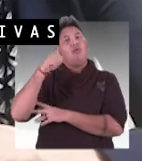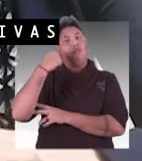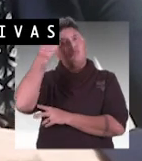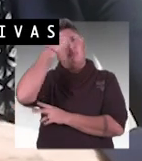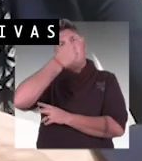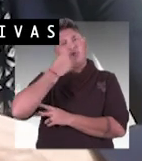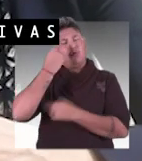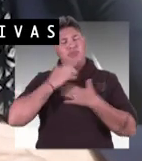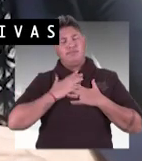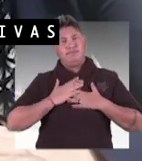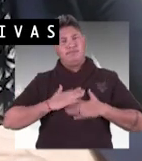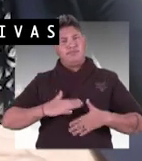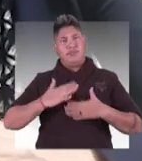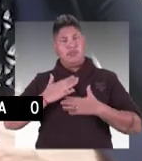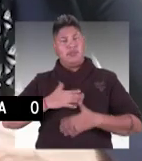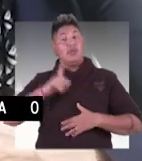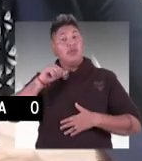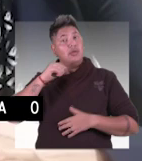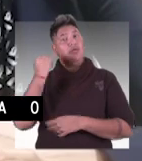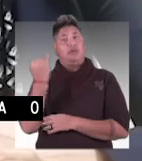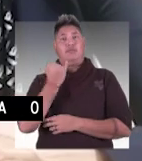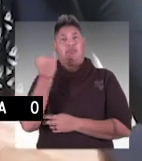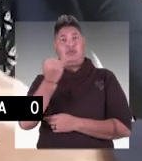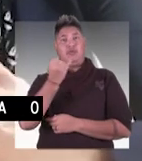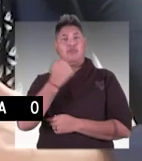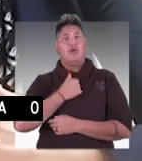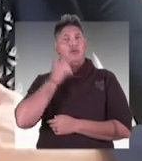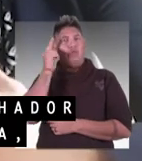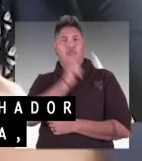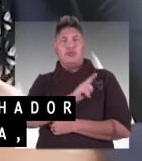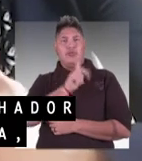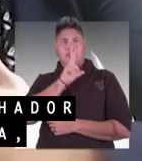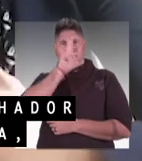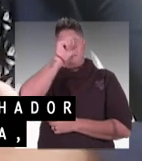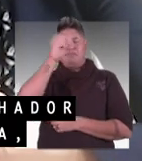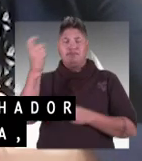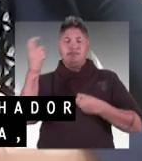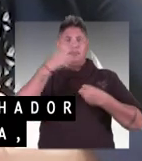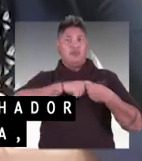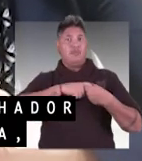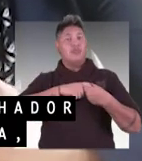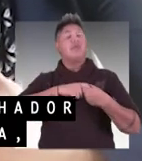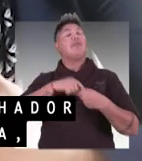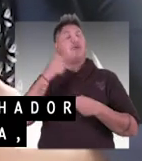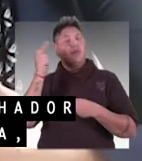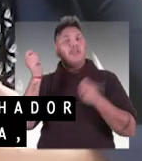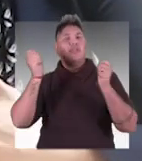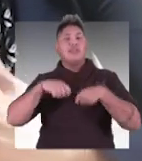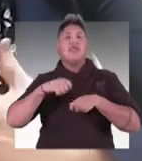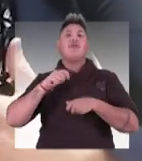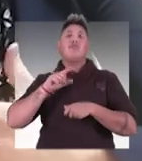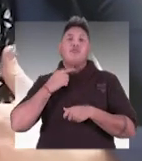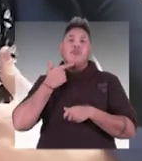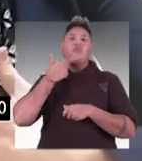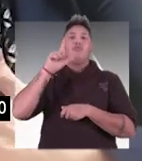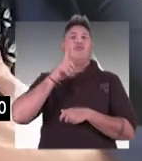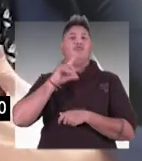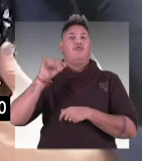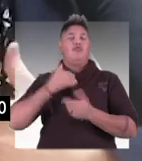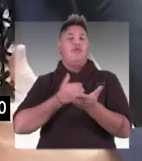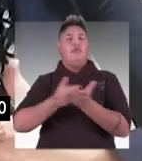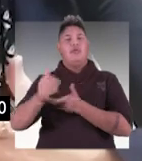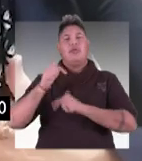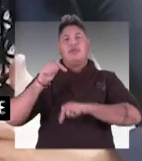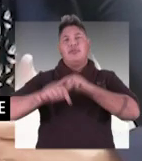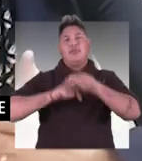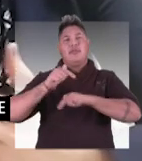horas consecutivas de descanso, que é essencial para o restabelecimento das forças do trabalhador e para que ele possa, no dia seguinte, começar o